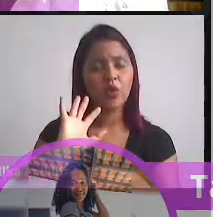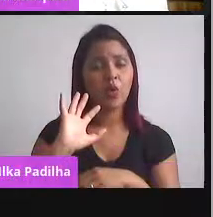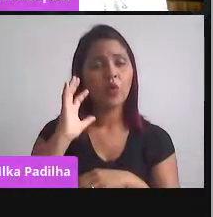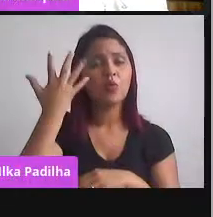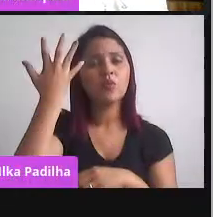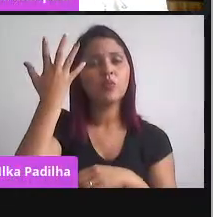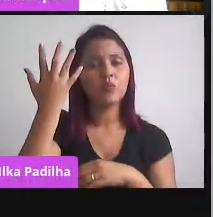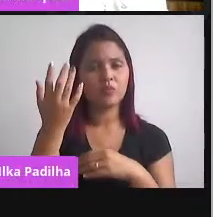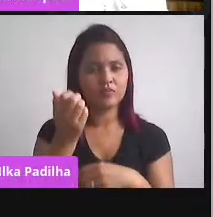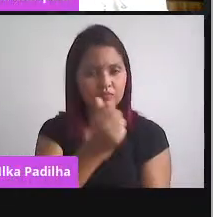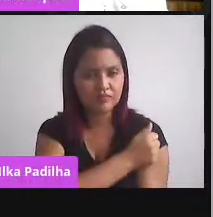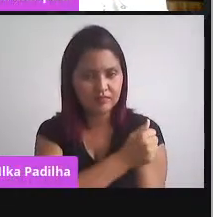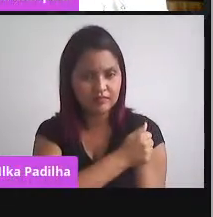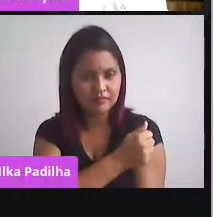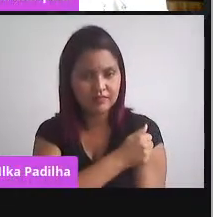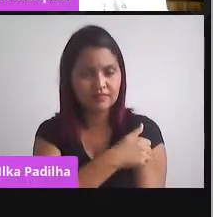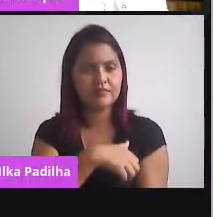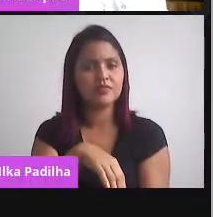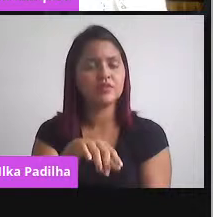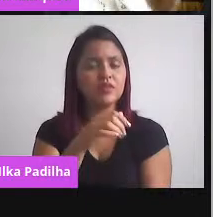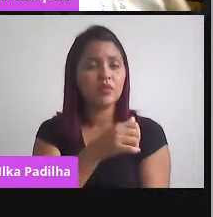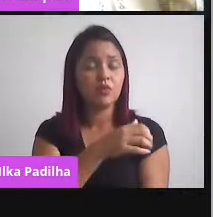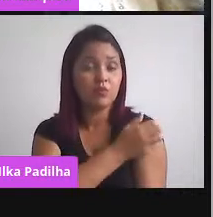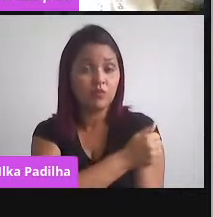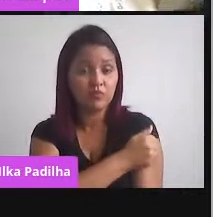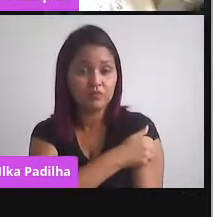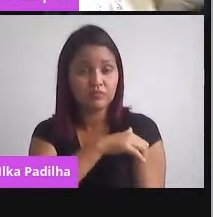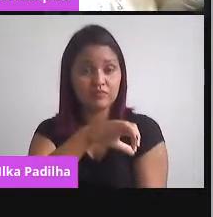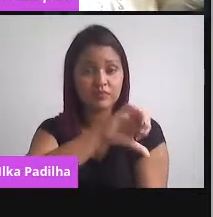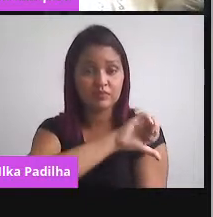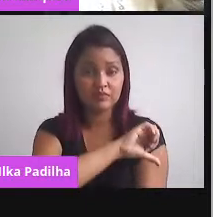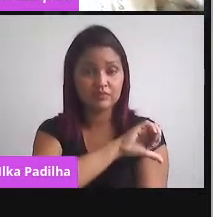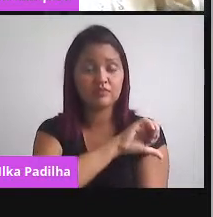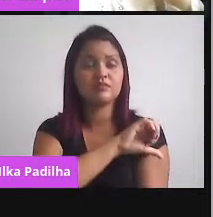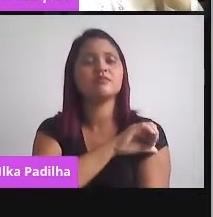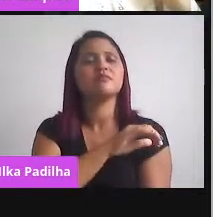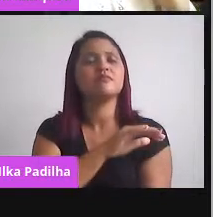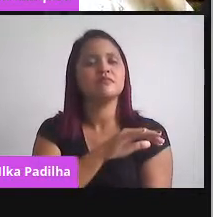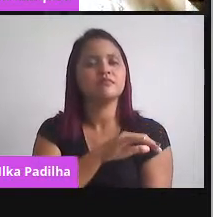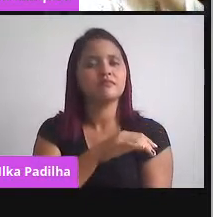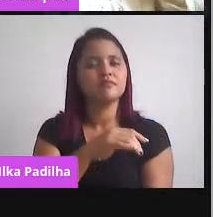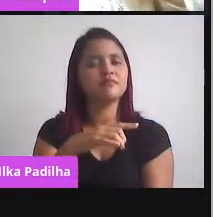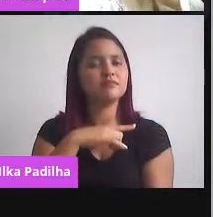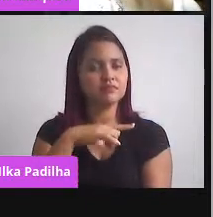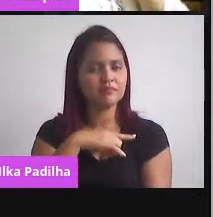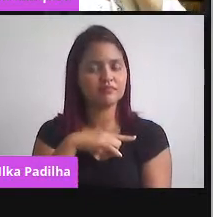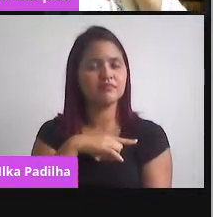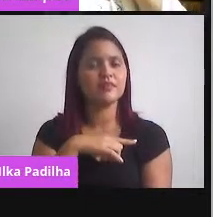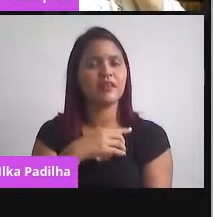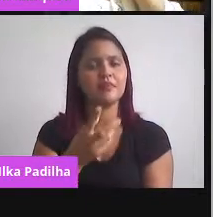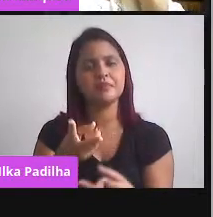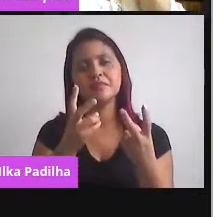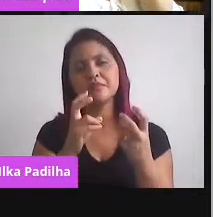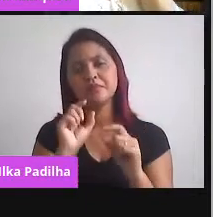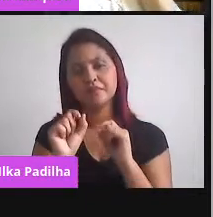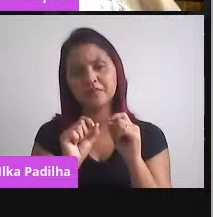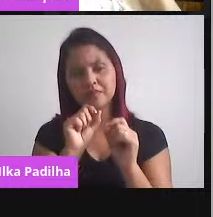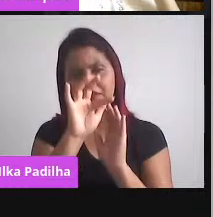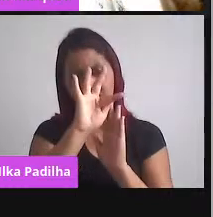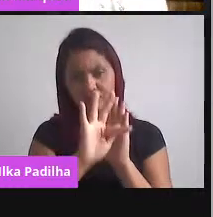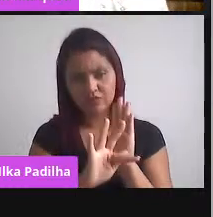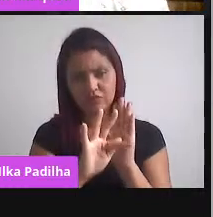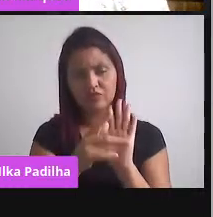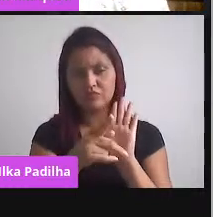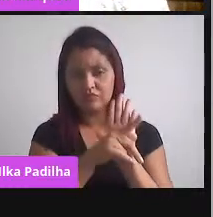por alunos ali do sexto ano do ensino fundamental, e o que a gente tem visto nesses textos